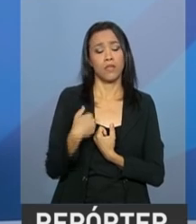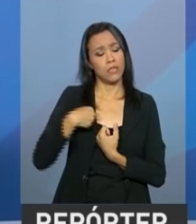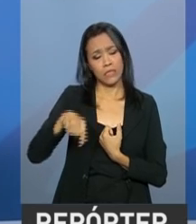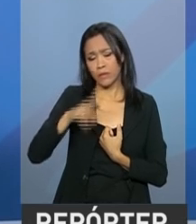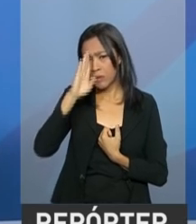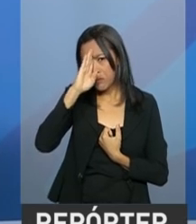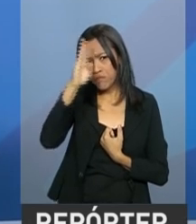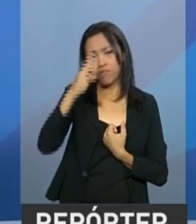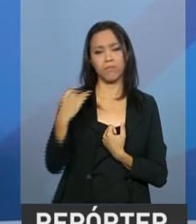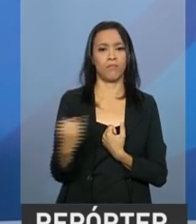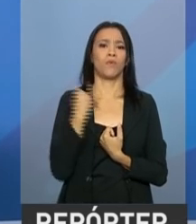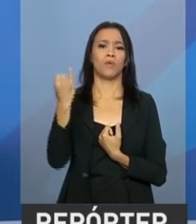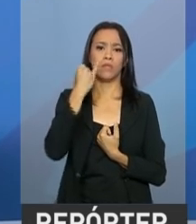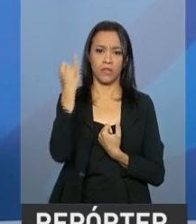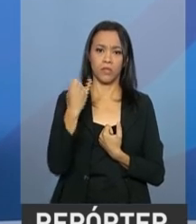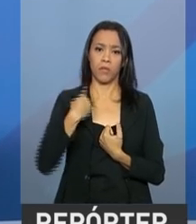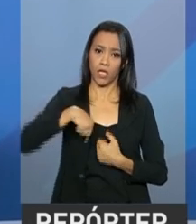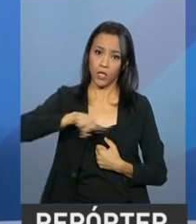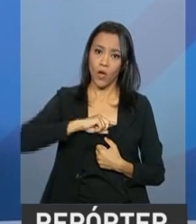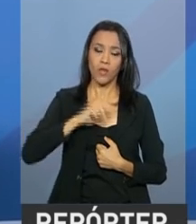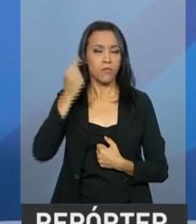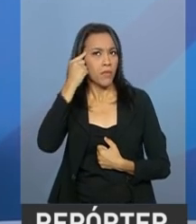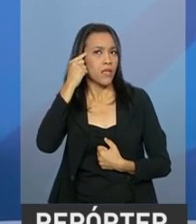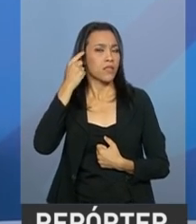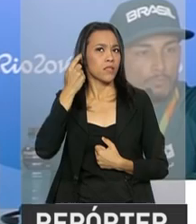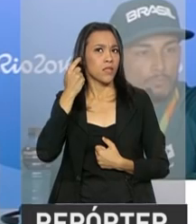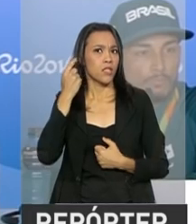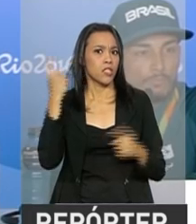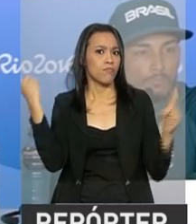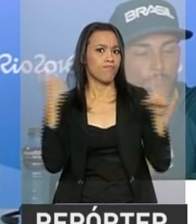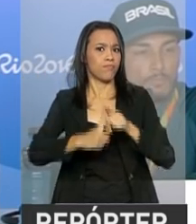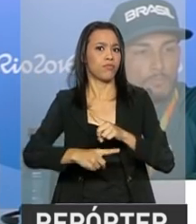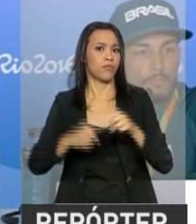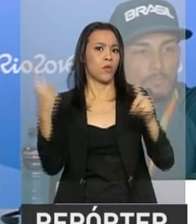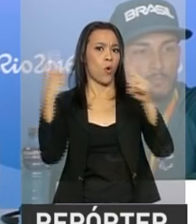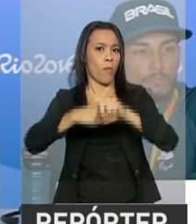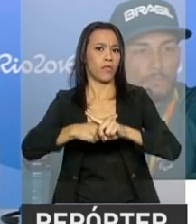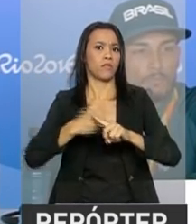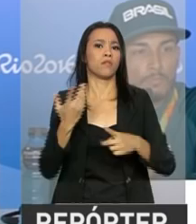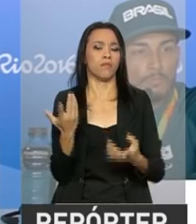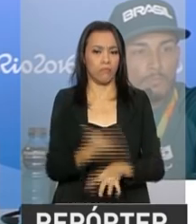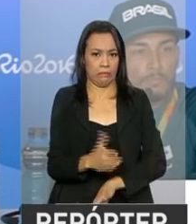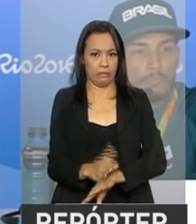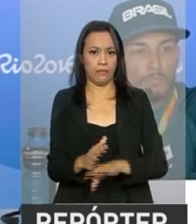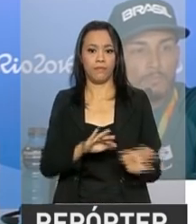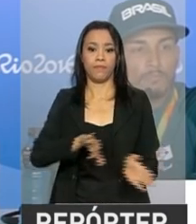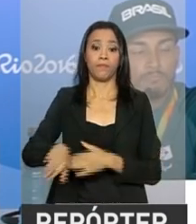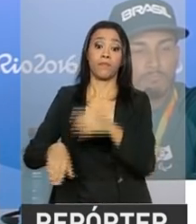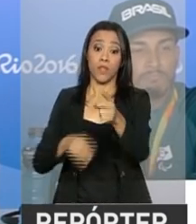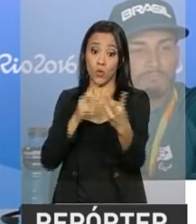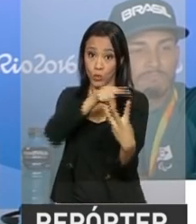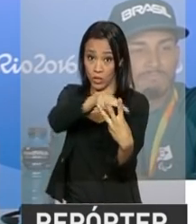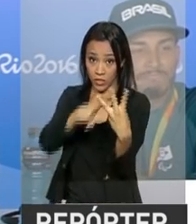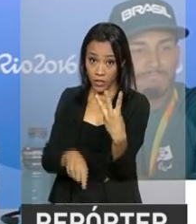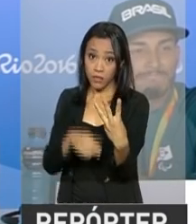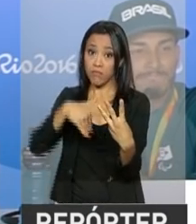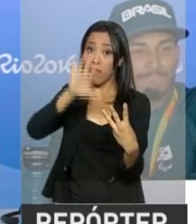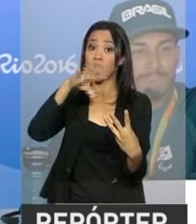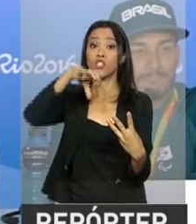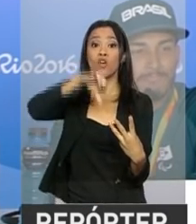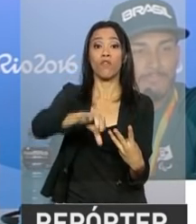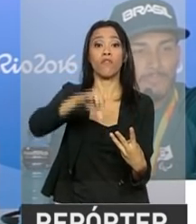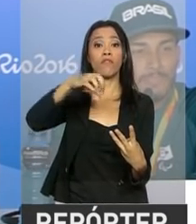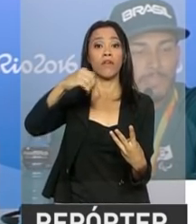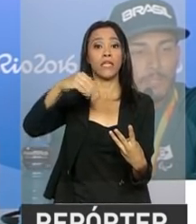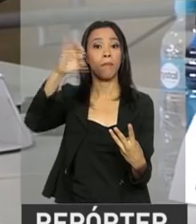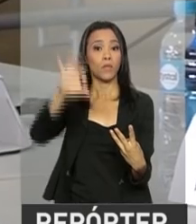fundamental hoje para a gente que pensa em esporte de alto rendimento. Assim como os 3, mais de 90% da delegação brasileira nos